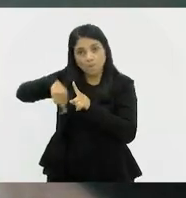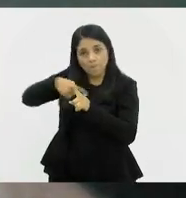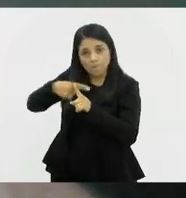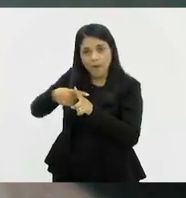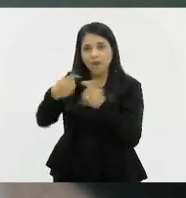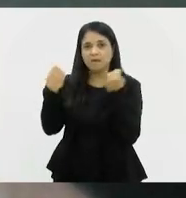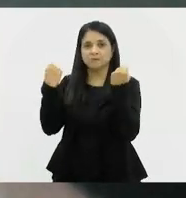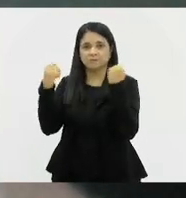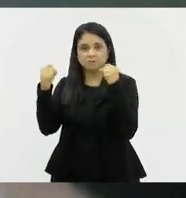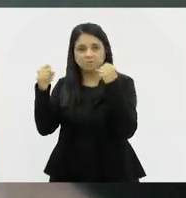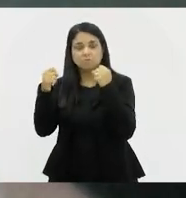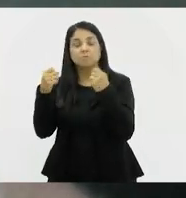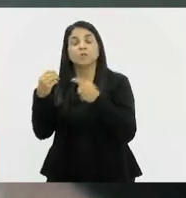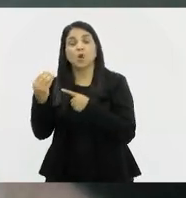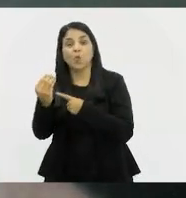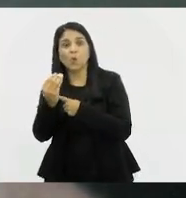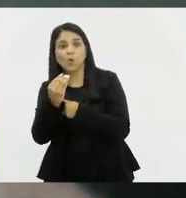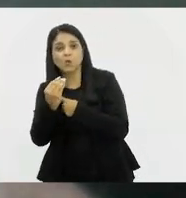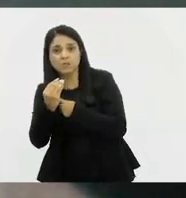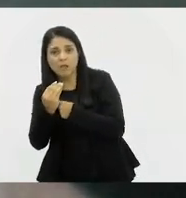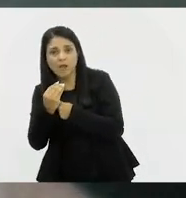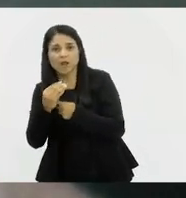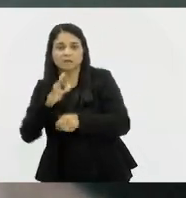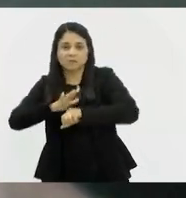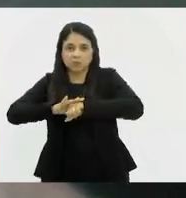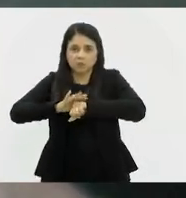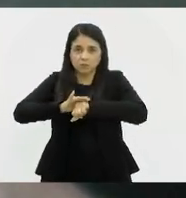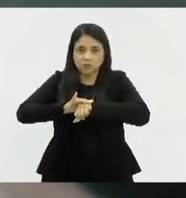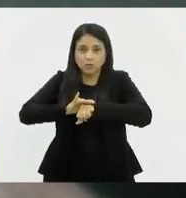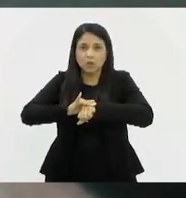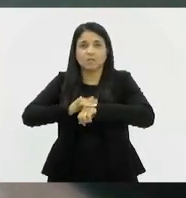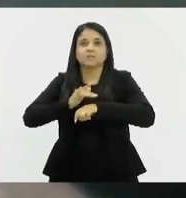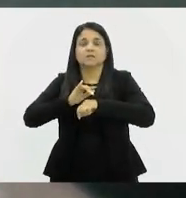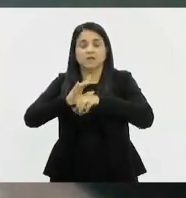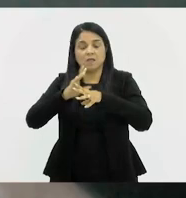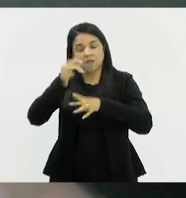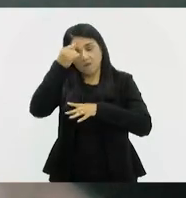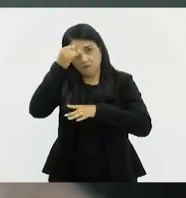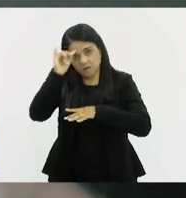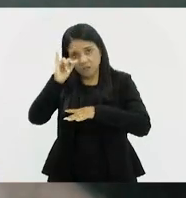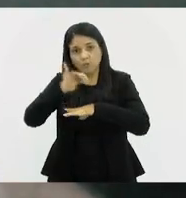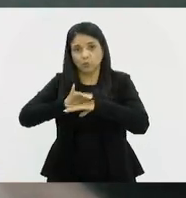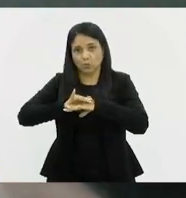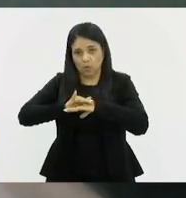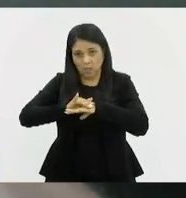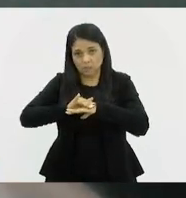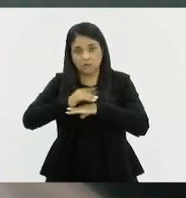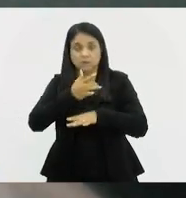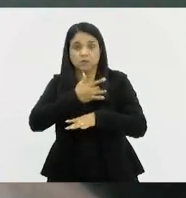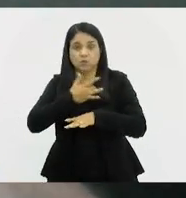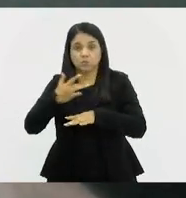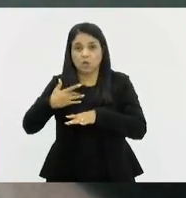sua hipertensão e não evoluir para uma doença cardíaca, renal, um AVC. Próximo.